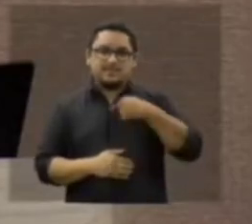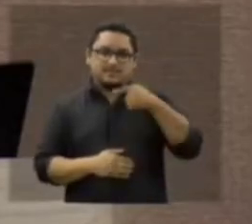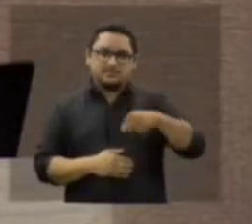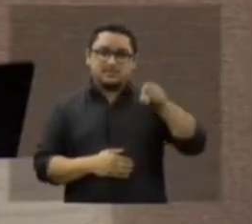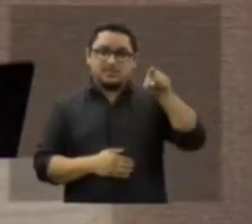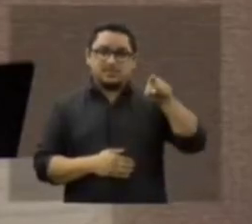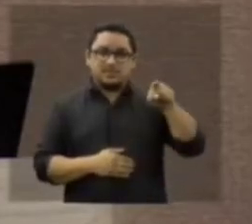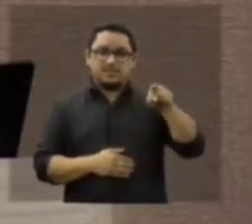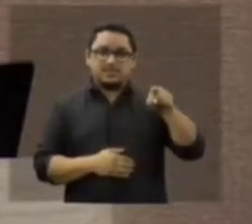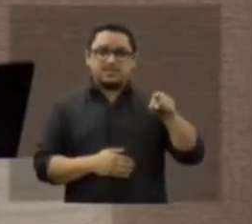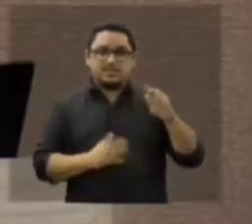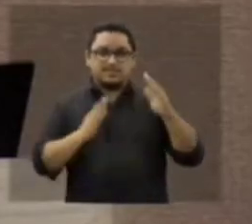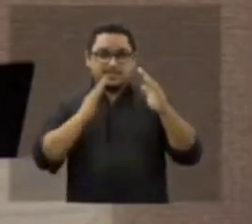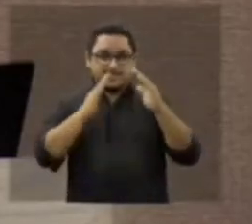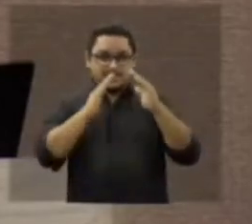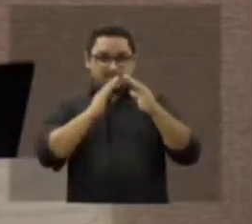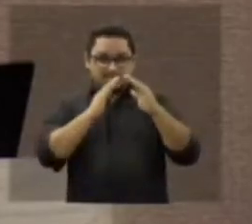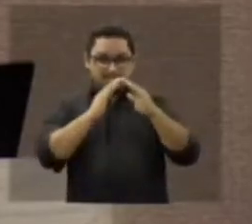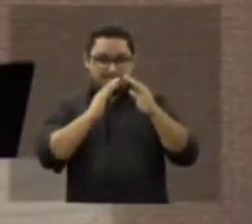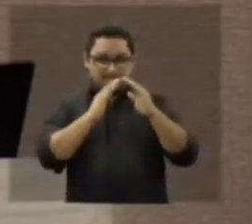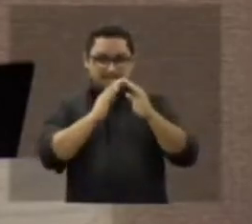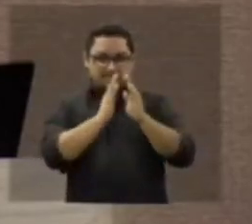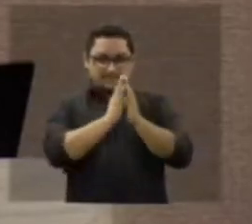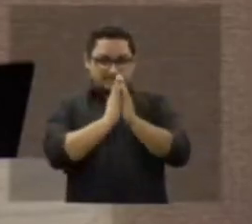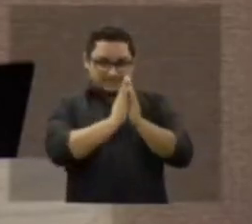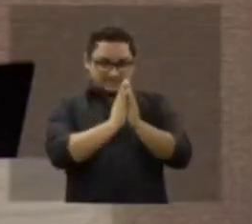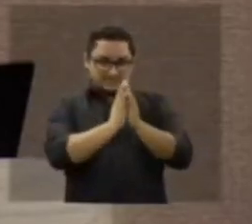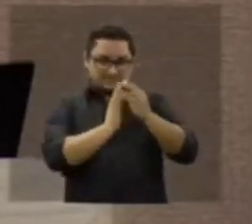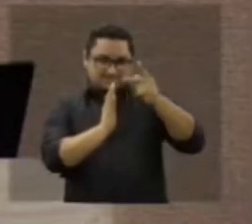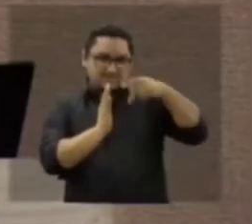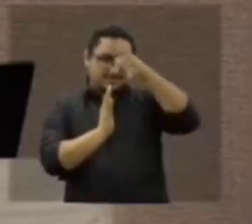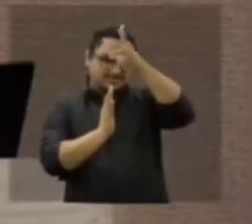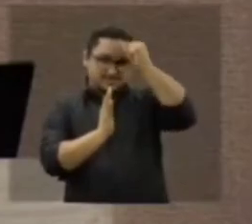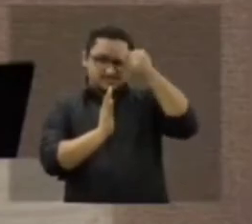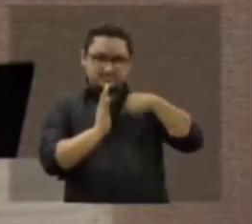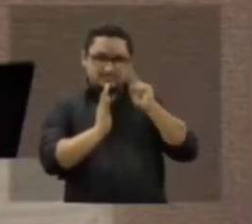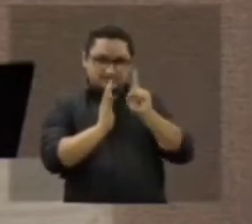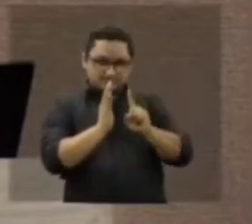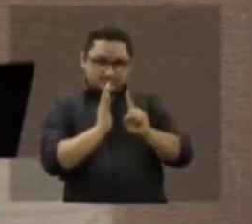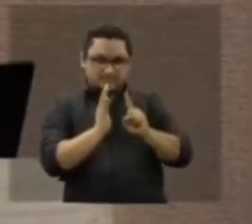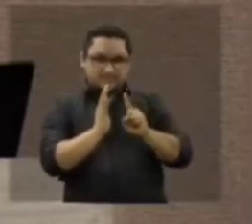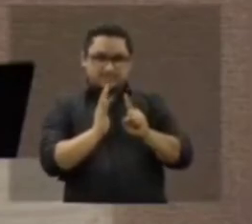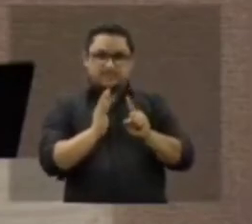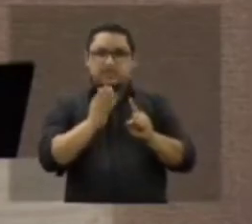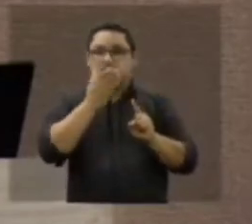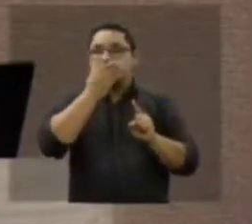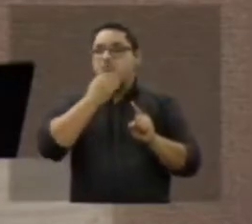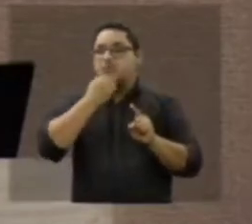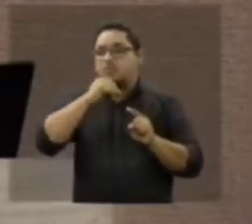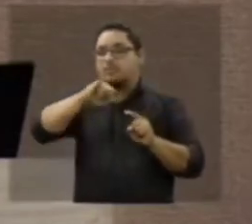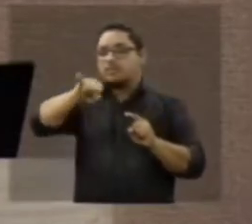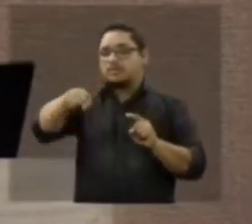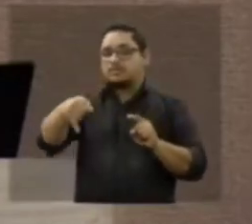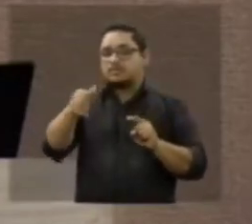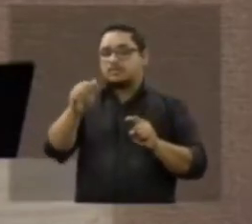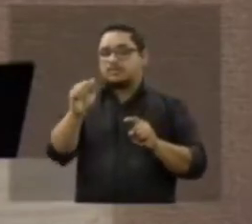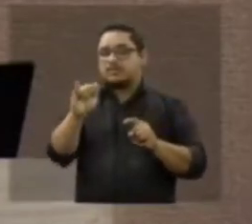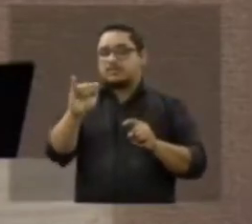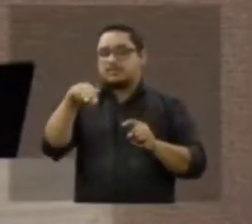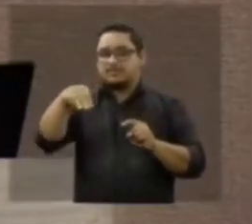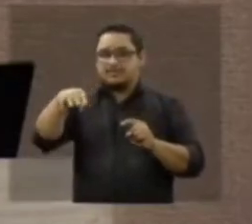Manaus e eu tive a felicidade de ouvir o discurso do Senor Jaime benchimol